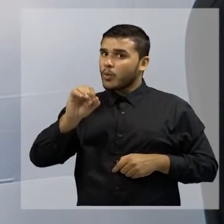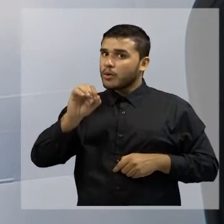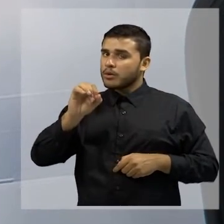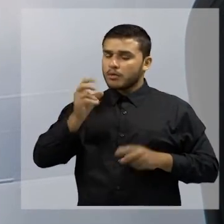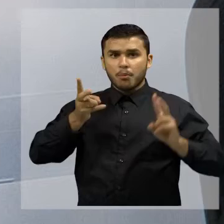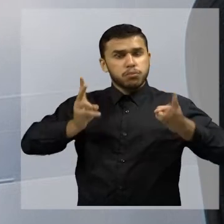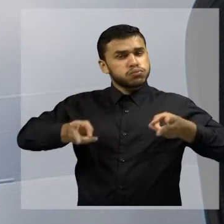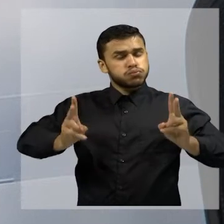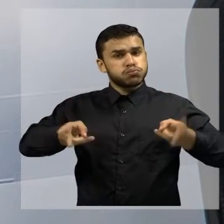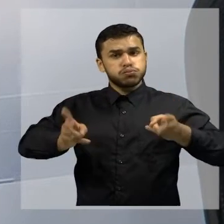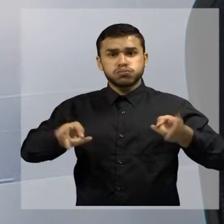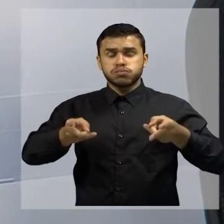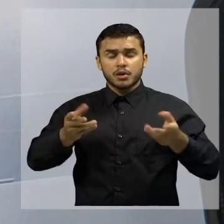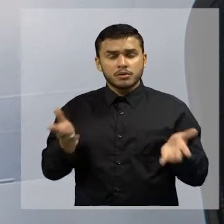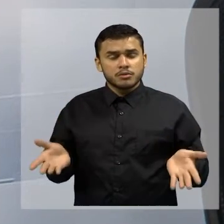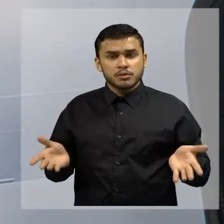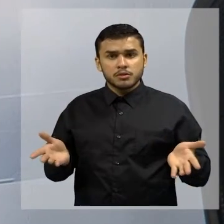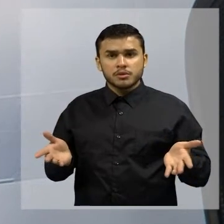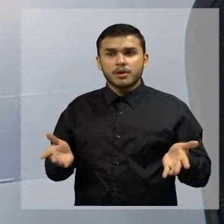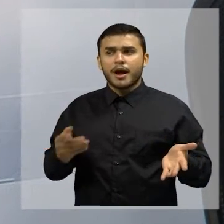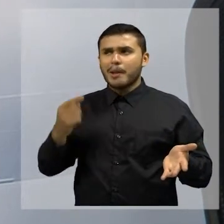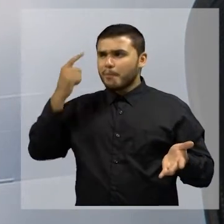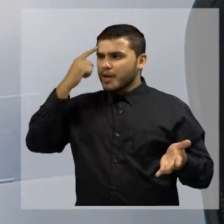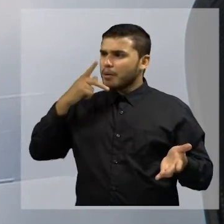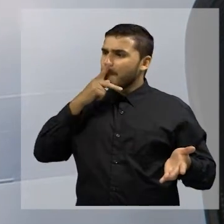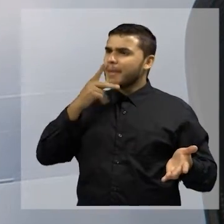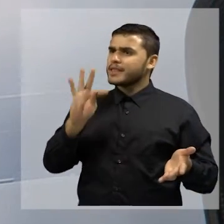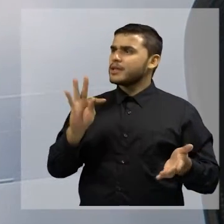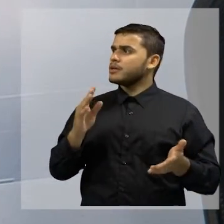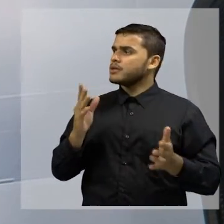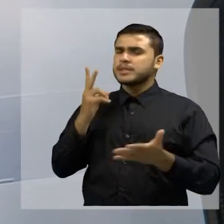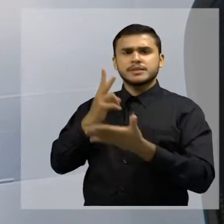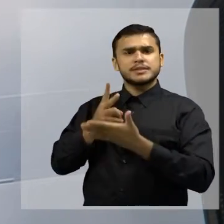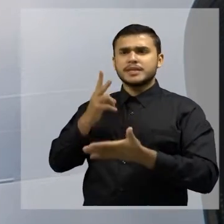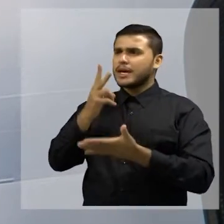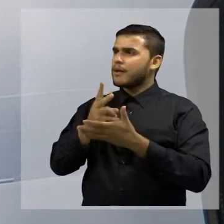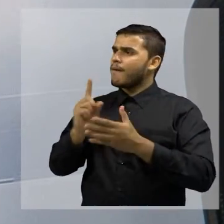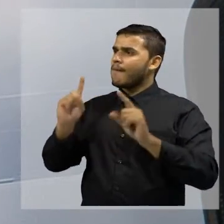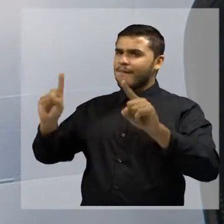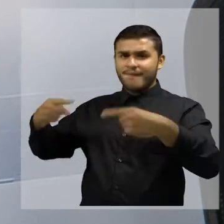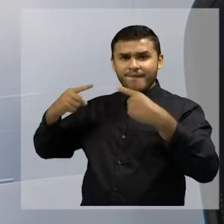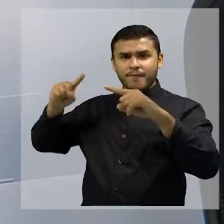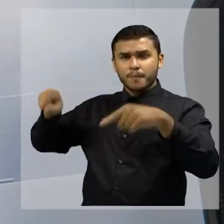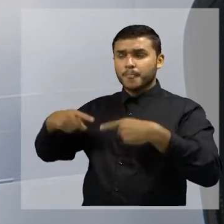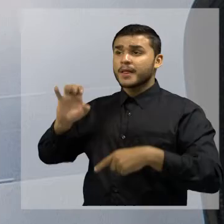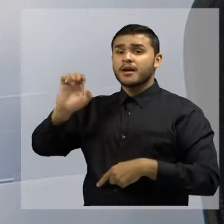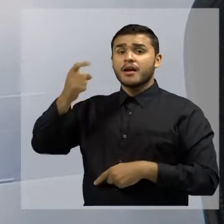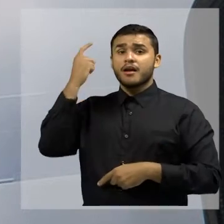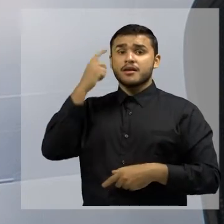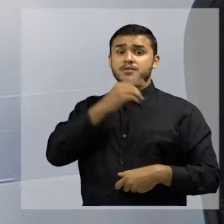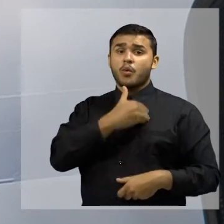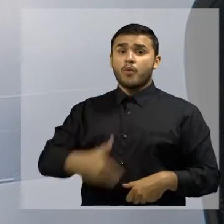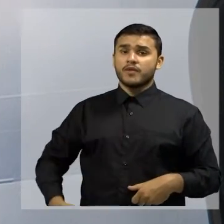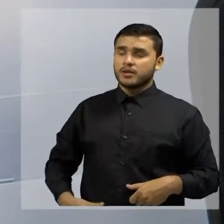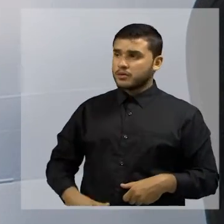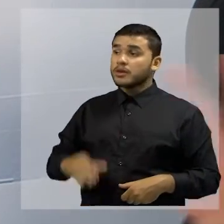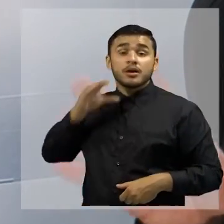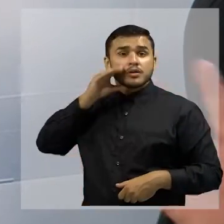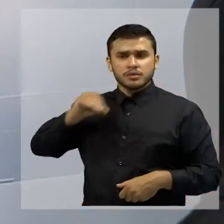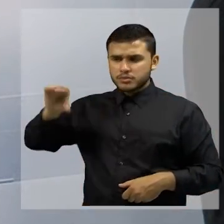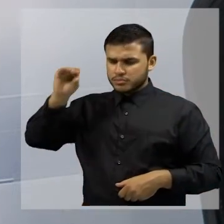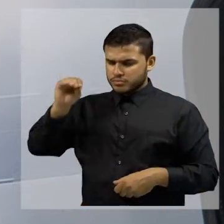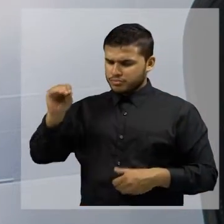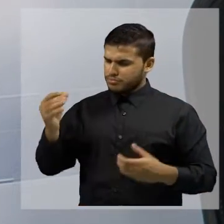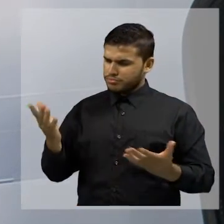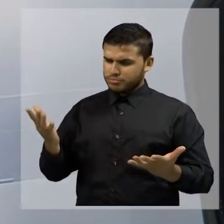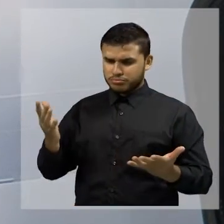é, literalmente, questionado toda semana pelo ex-governador Ciro Gomes. O senador